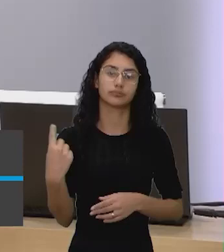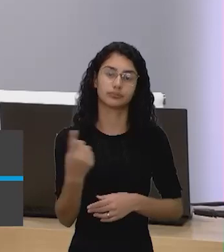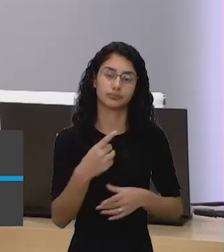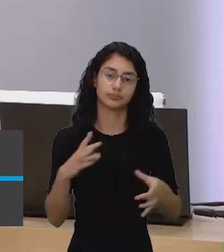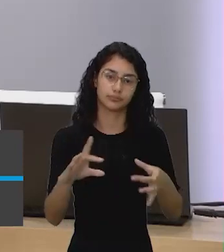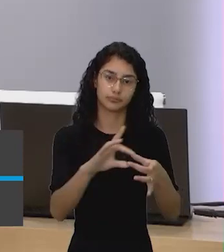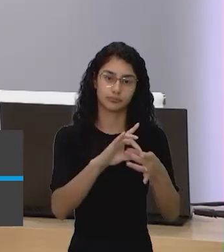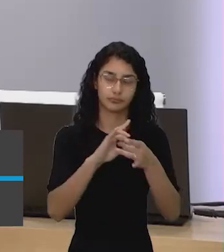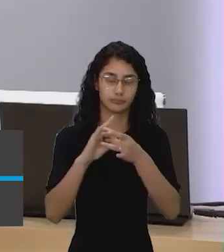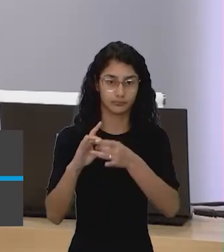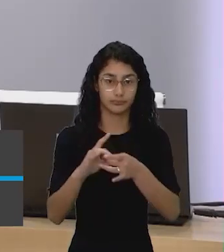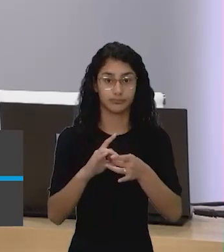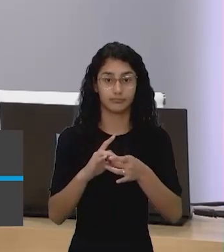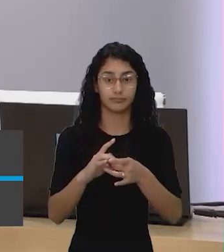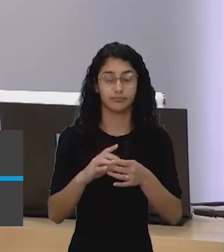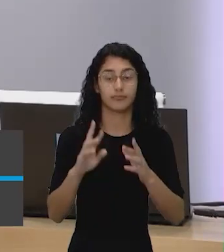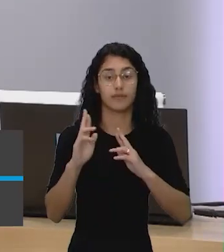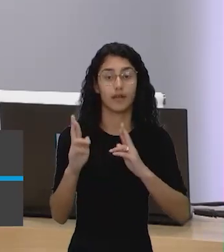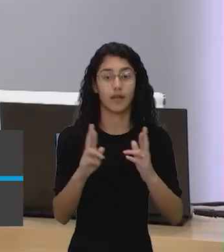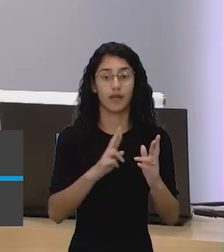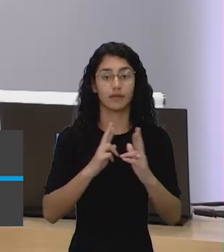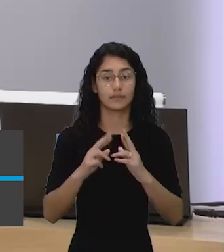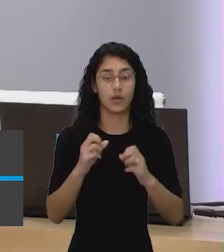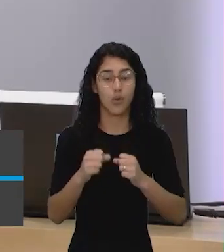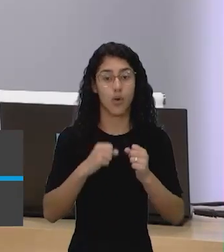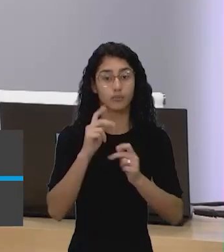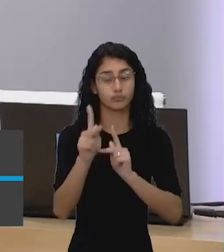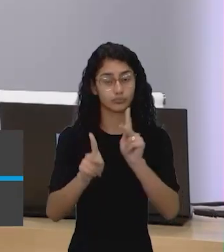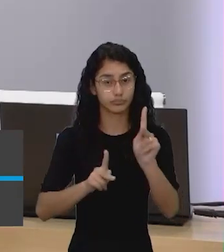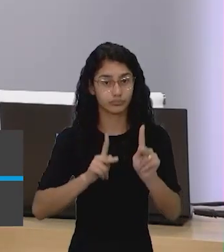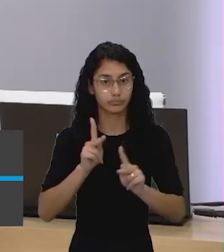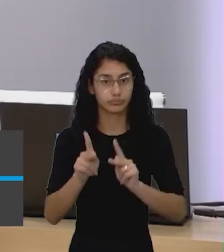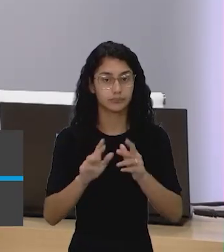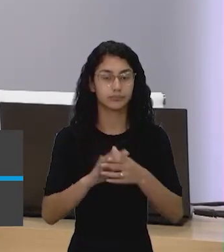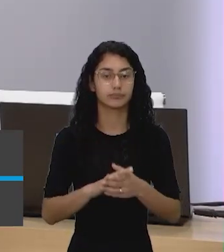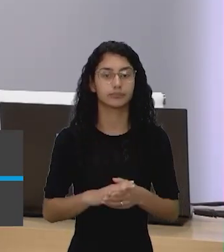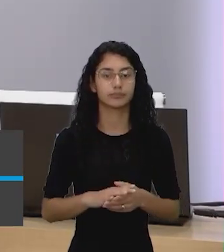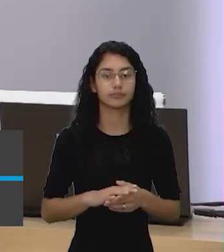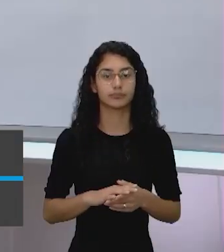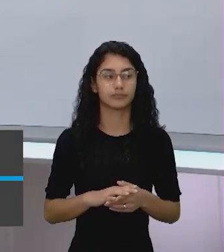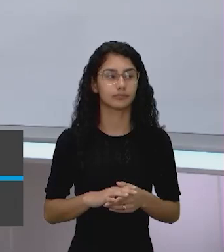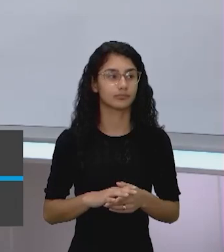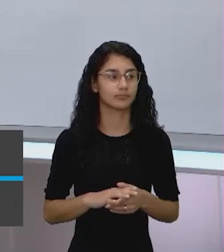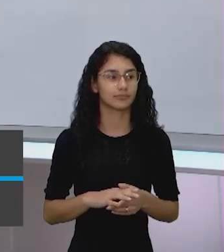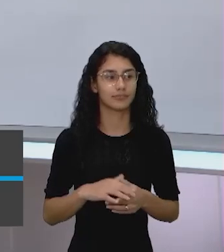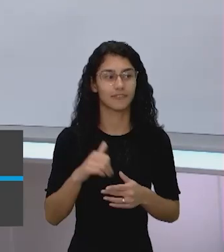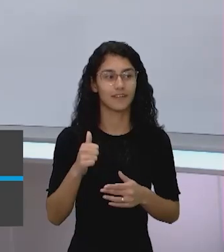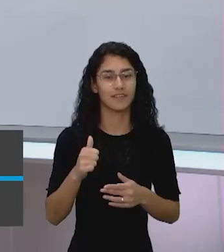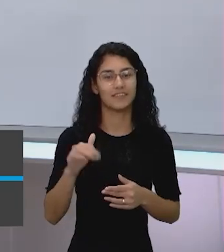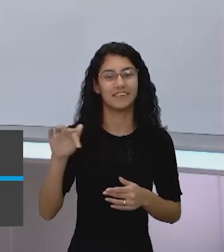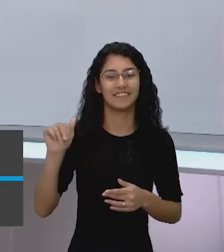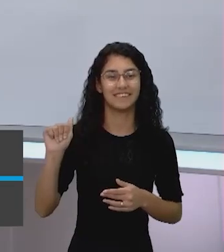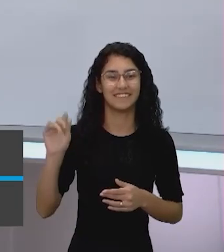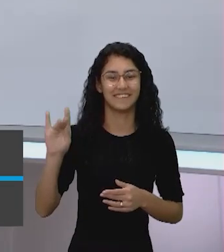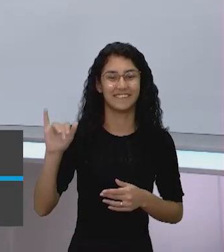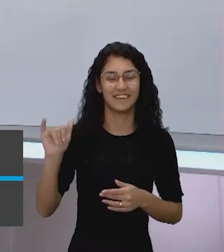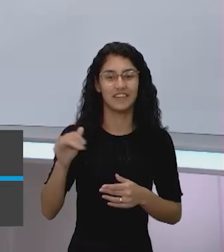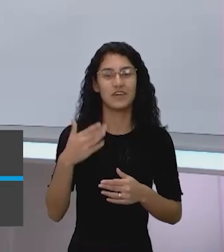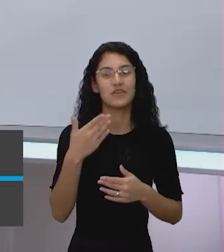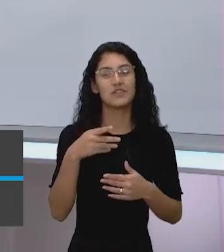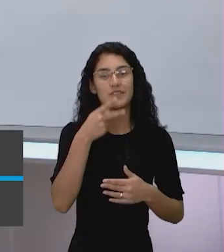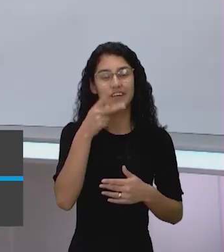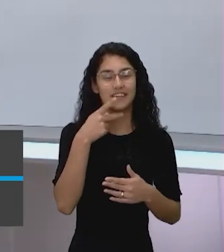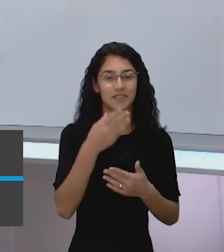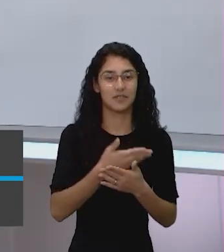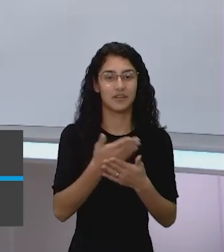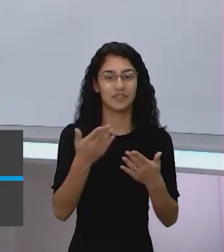envolvidas com a relação daquelas pessoas, daquela cultura, com o espaço que eles ocupam. Beleza, Fabi. Então, ó, como eu prometi para vocês,